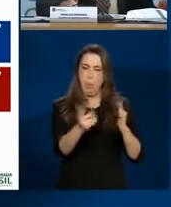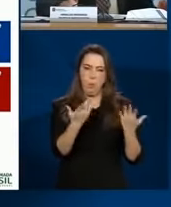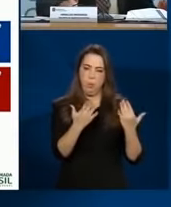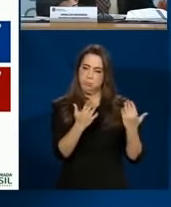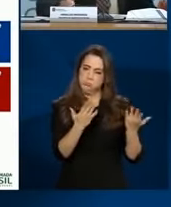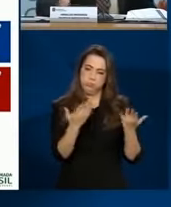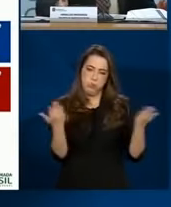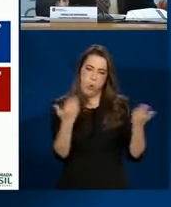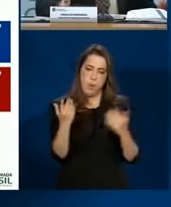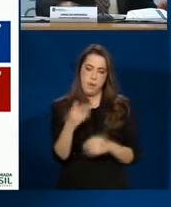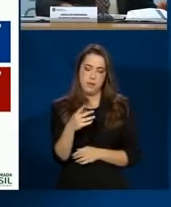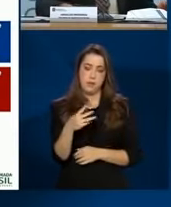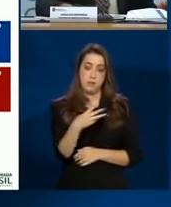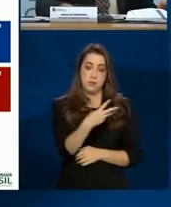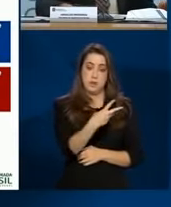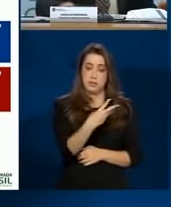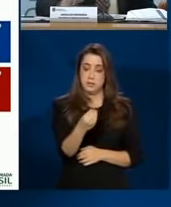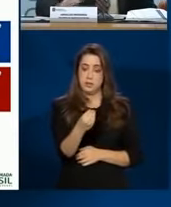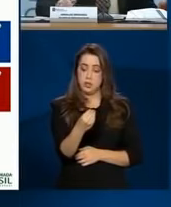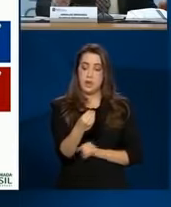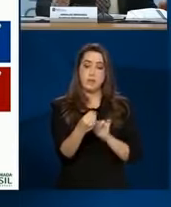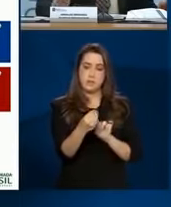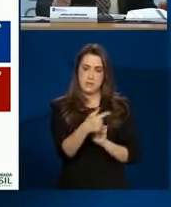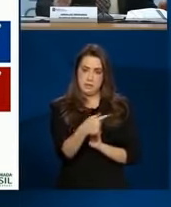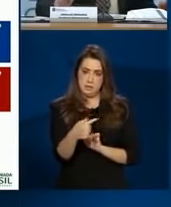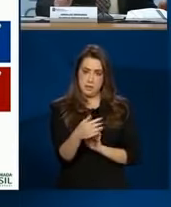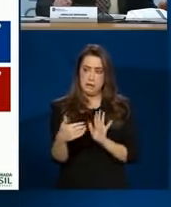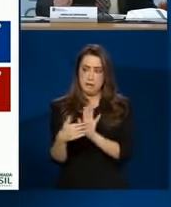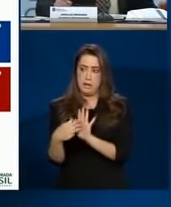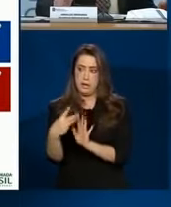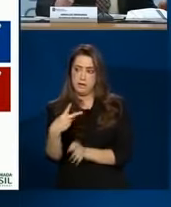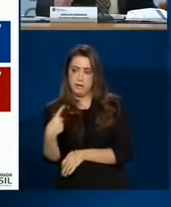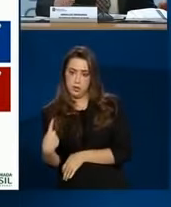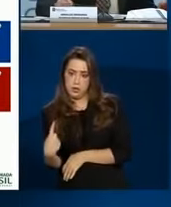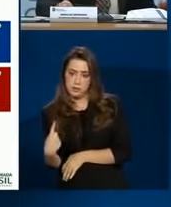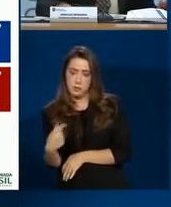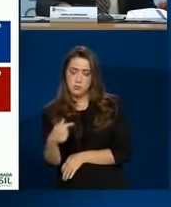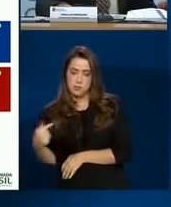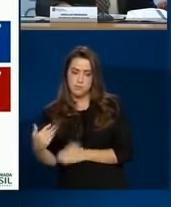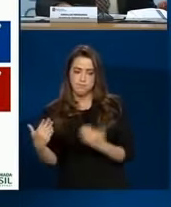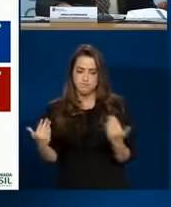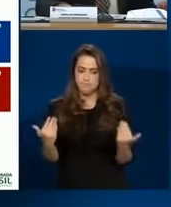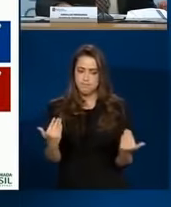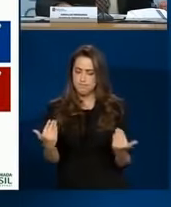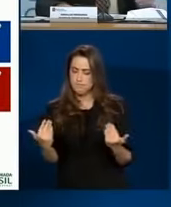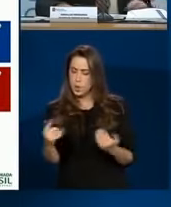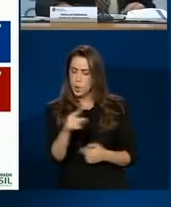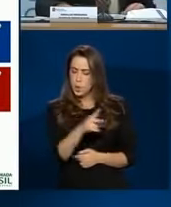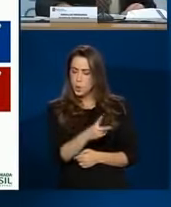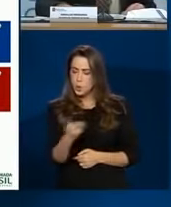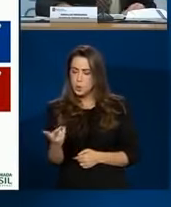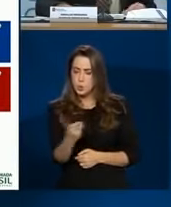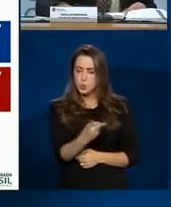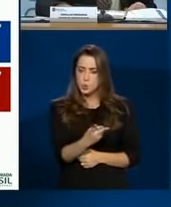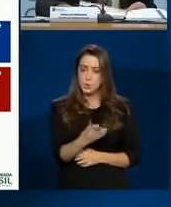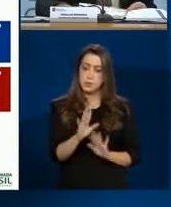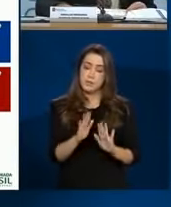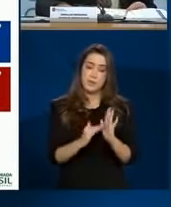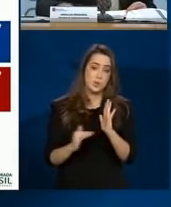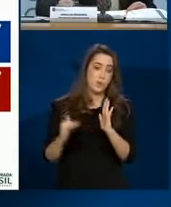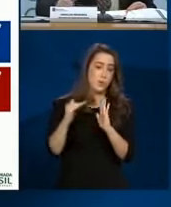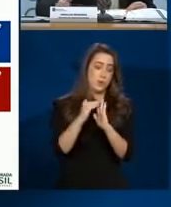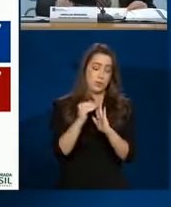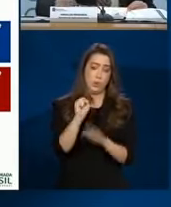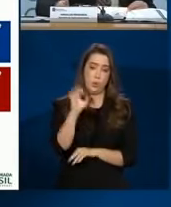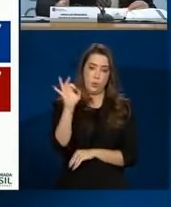semana 30ª e a 31ª, embora tenhamos tido um aumento de 8% no número de